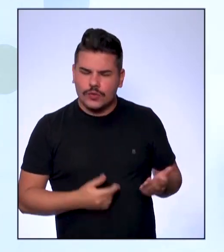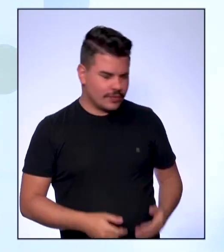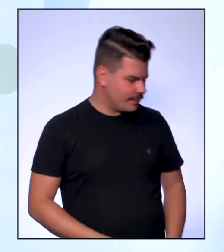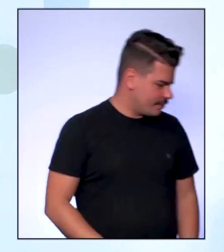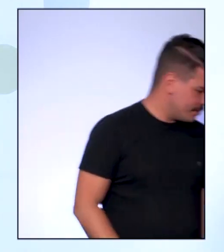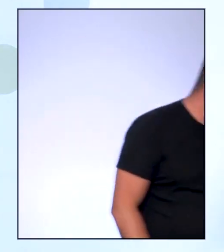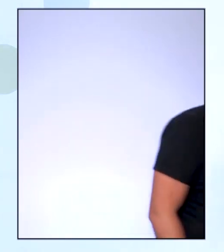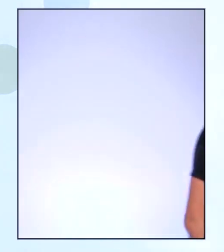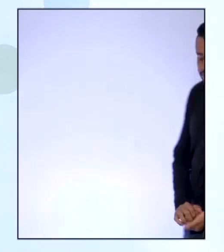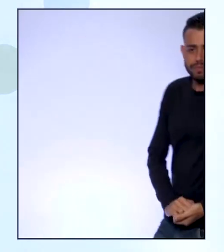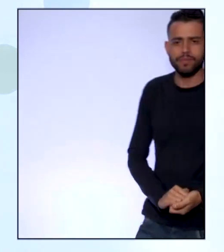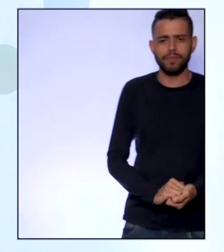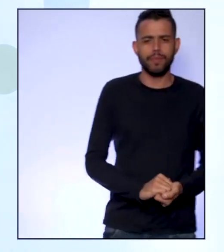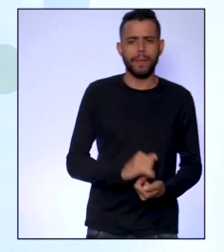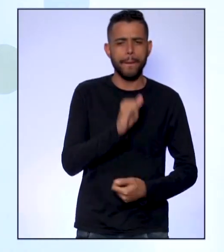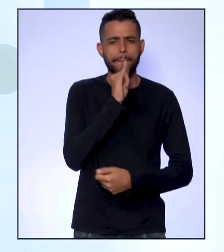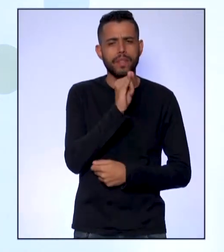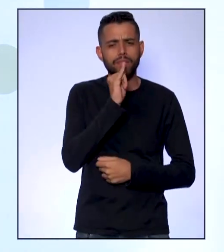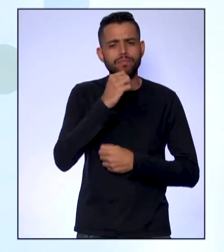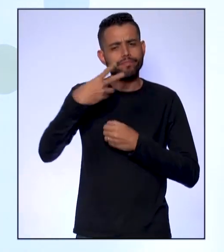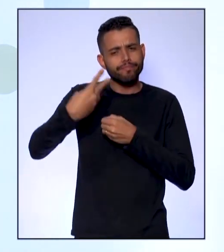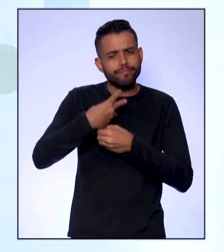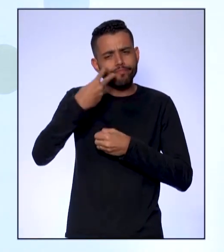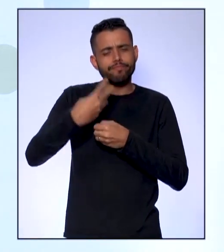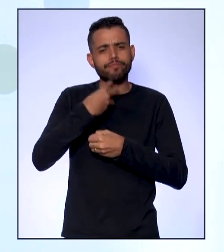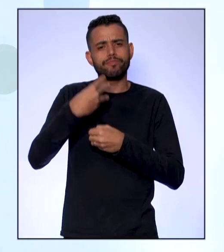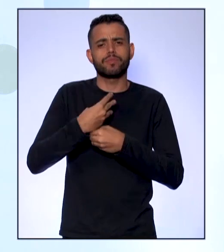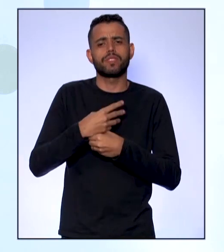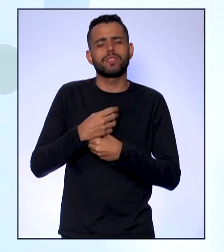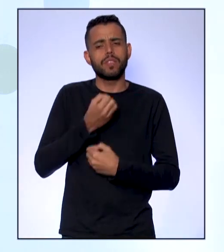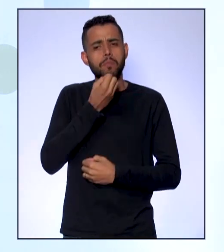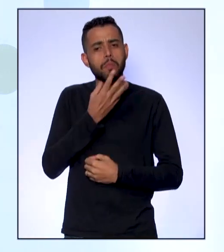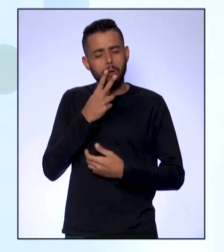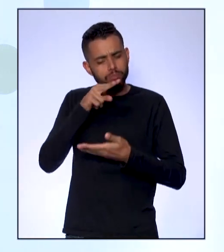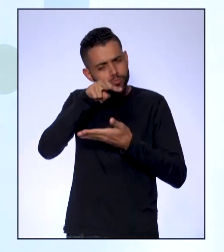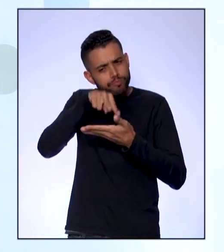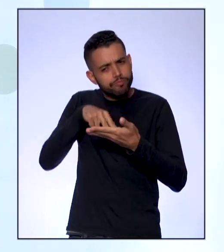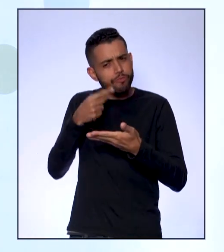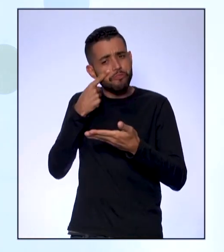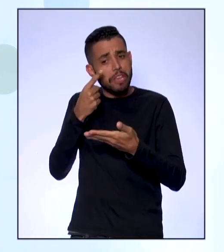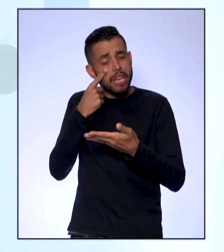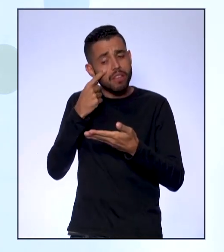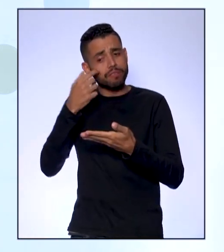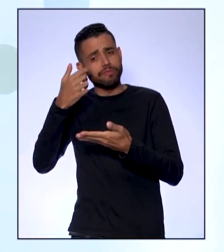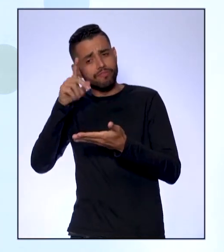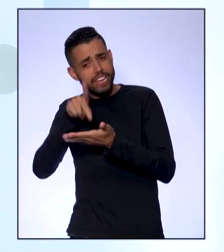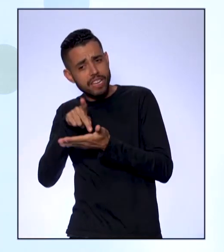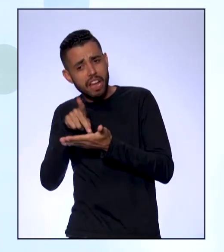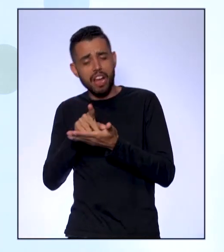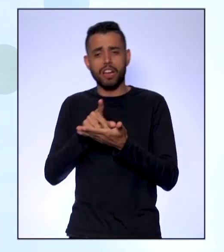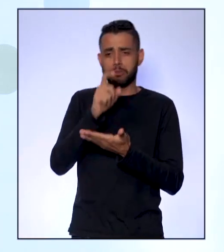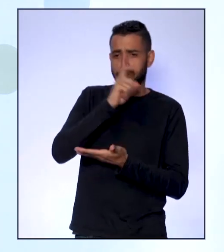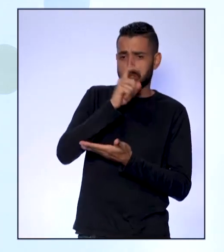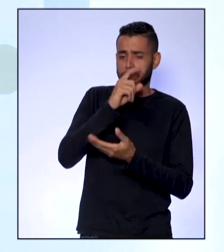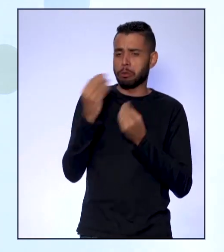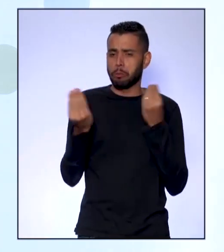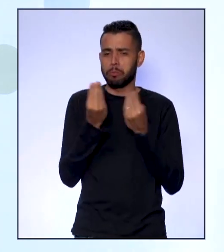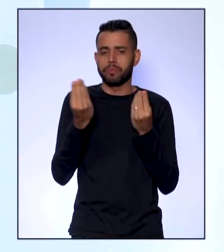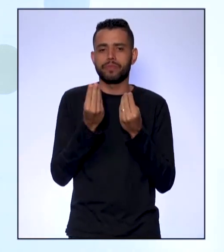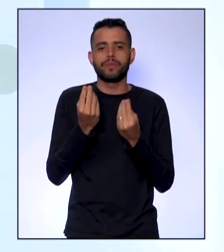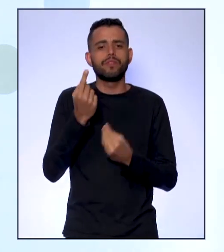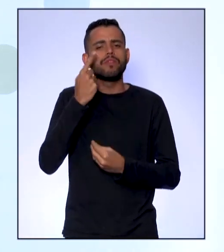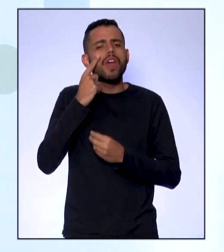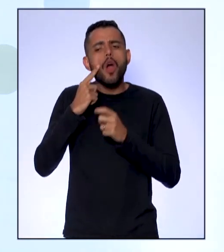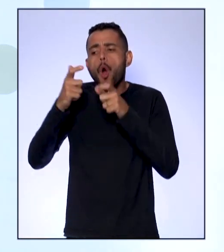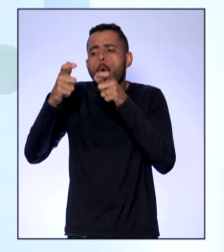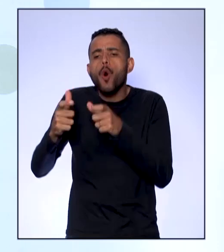discursando sobre algo, é bom dar uma olhada, porque a questão da gente ter a veracidade disso ou não são as fontes. Normalmente, quando